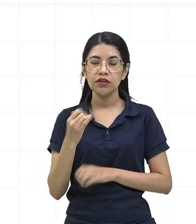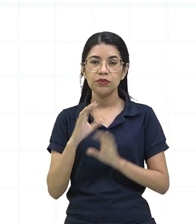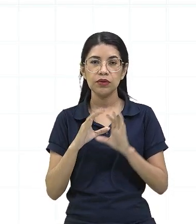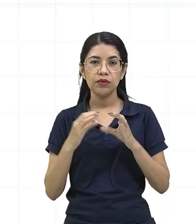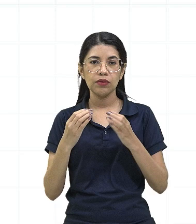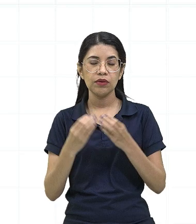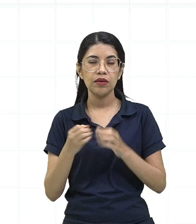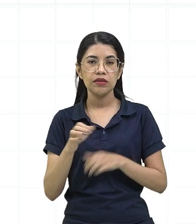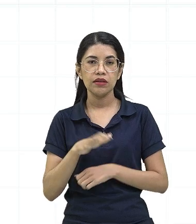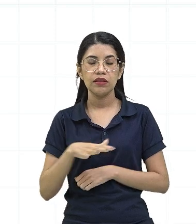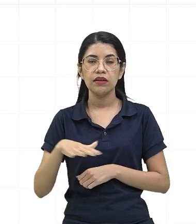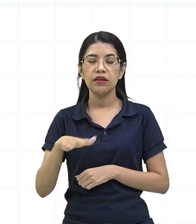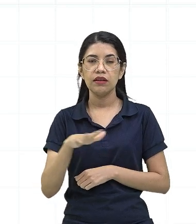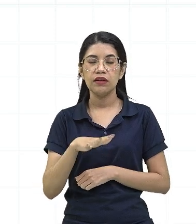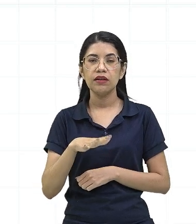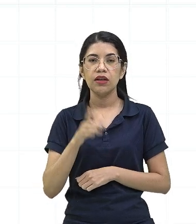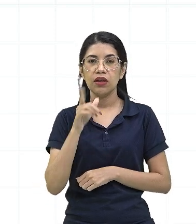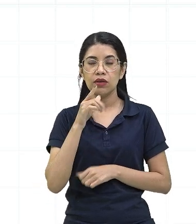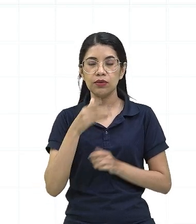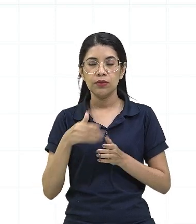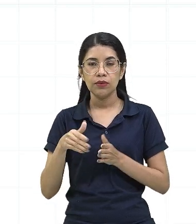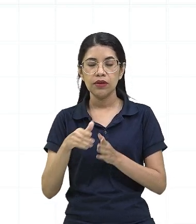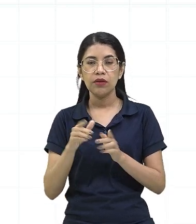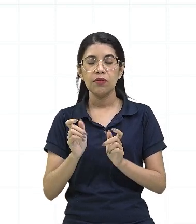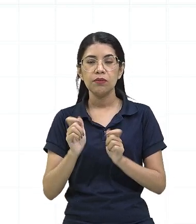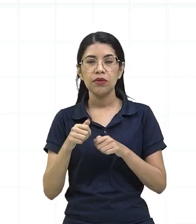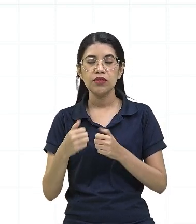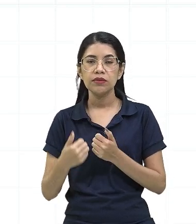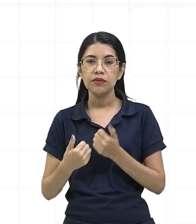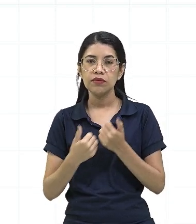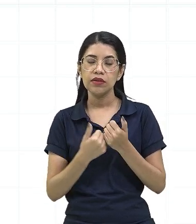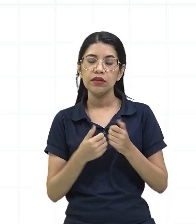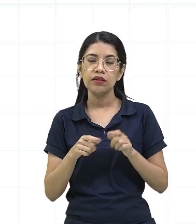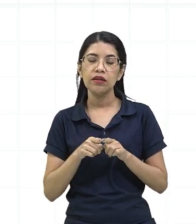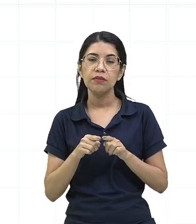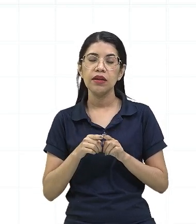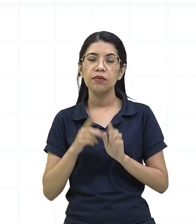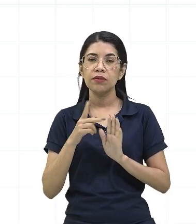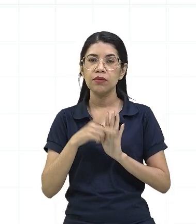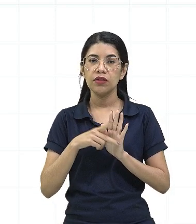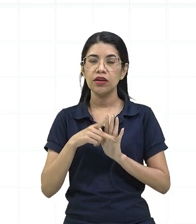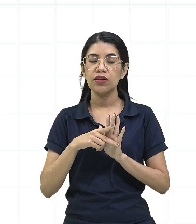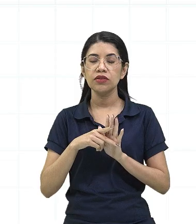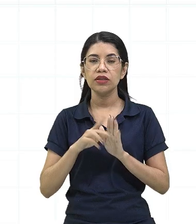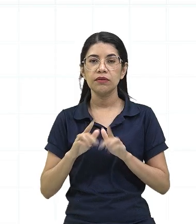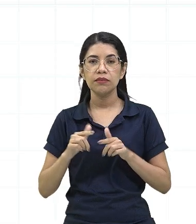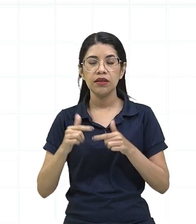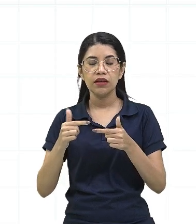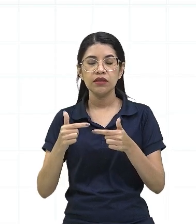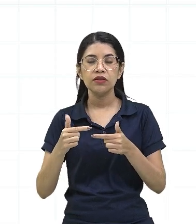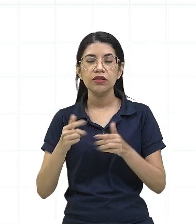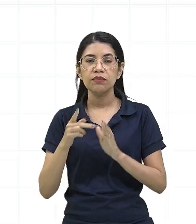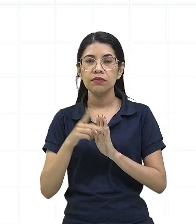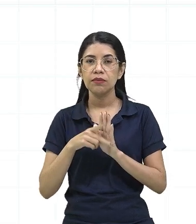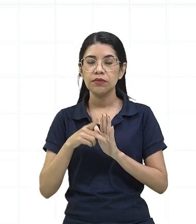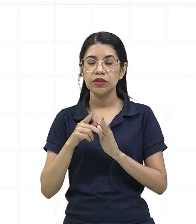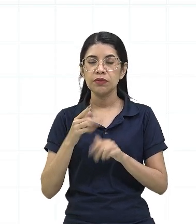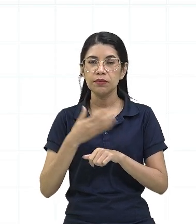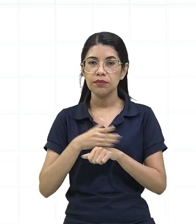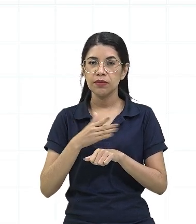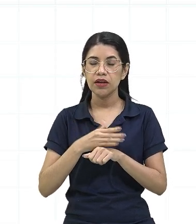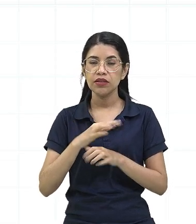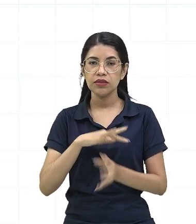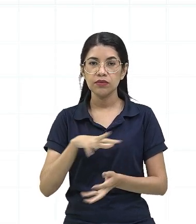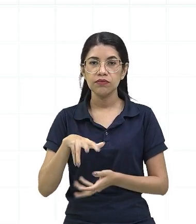região do Rio Madeira. O estudo pode apoiar ações de conscientização sobre práticas sustentáveis de pesca e